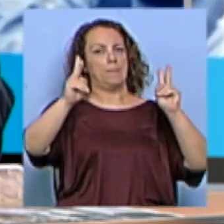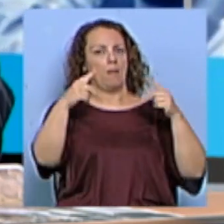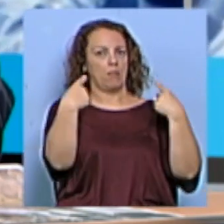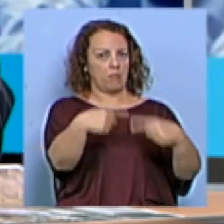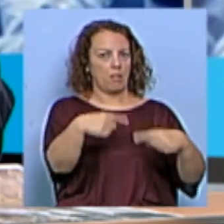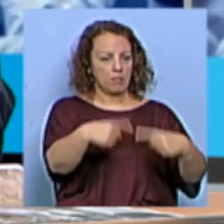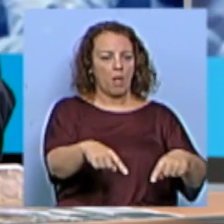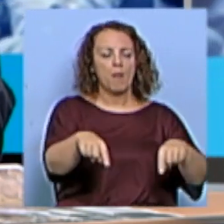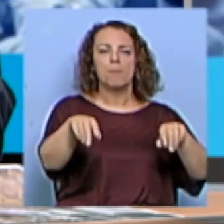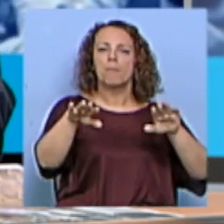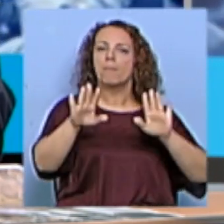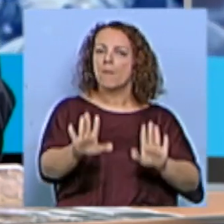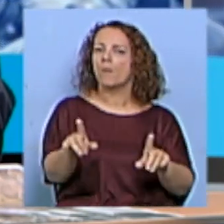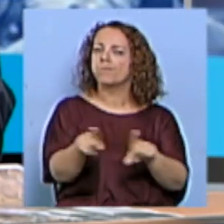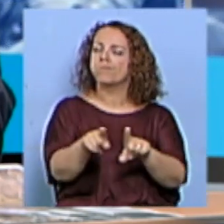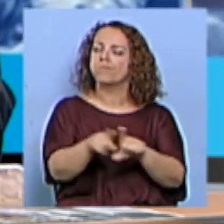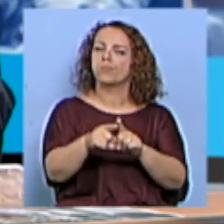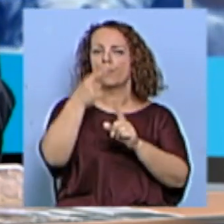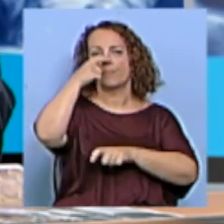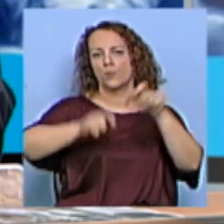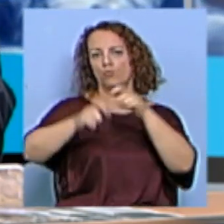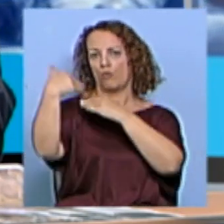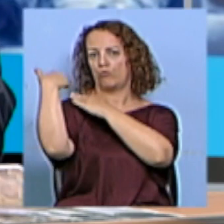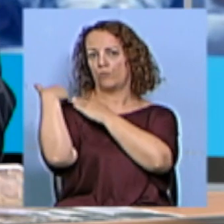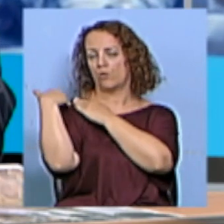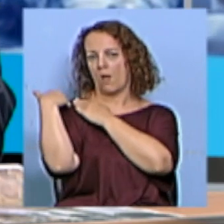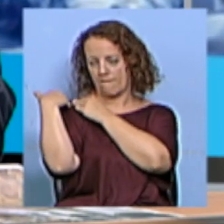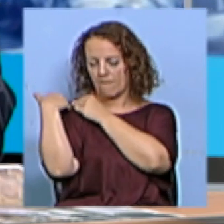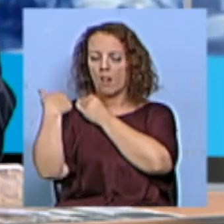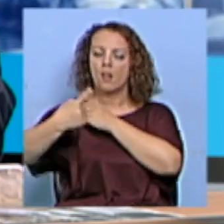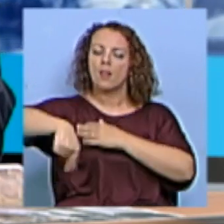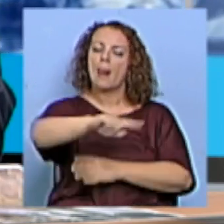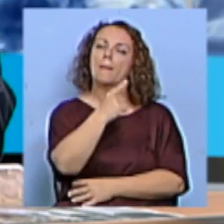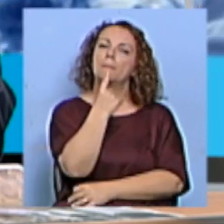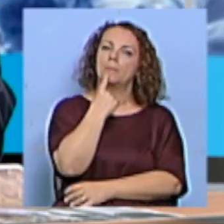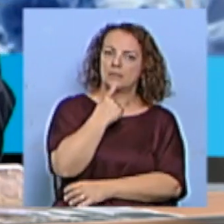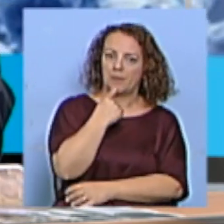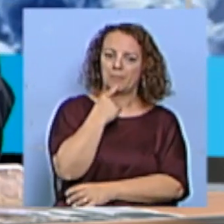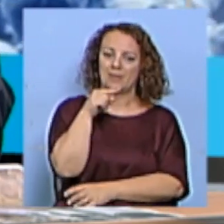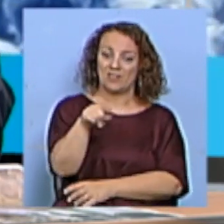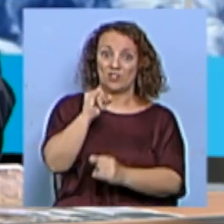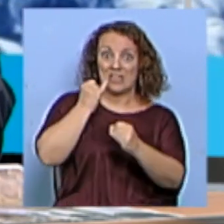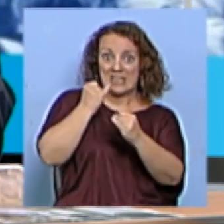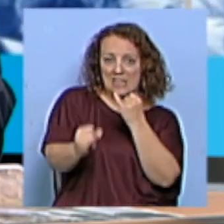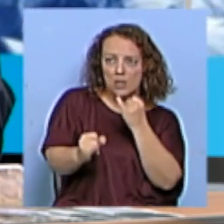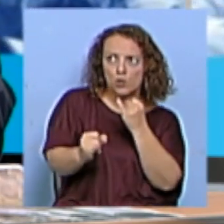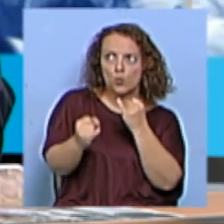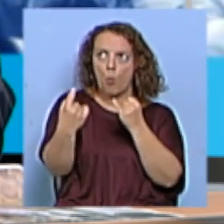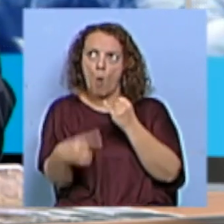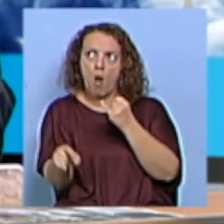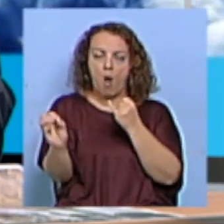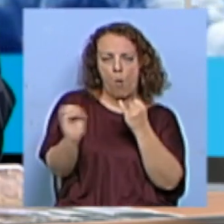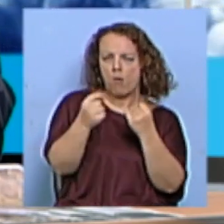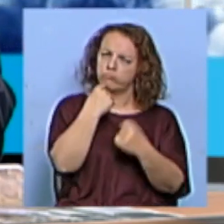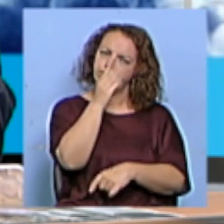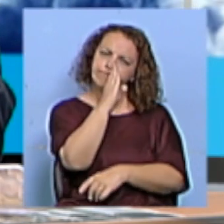ser responsáveis e, naturalmente, perceberem qual é o risco que ocorre. E vou ser muito